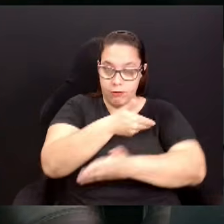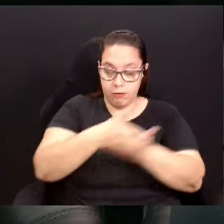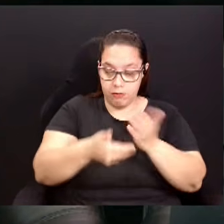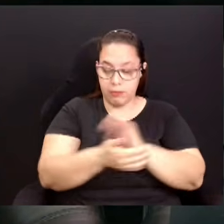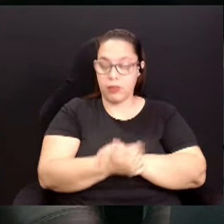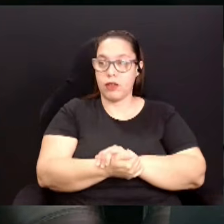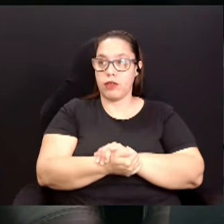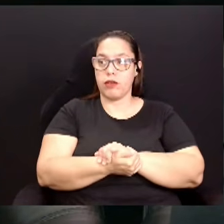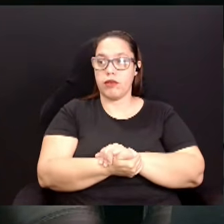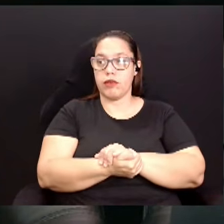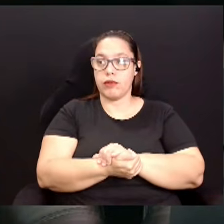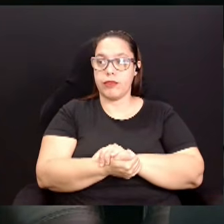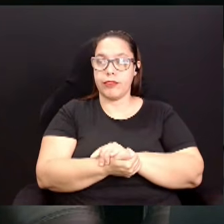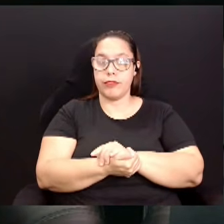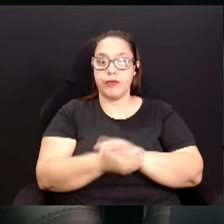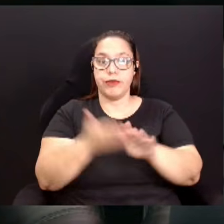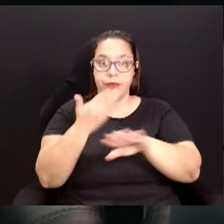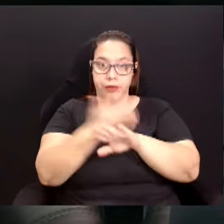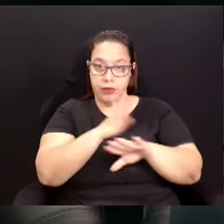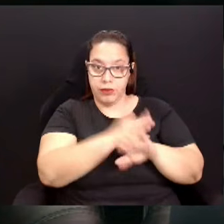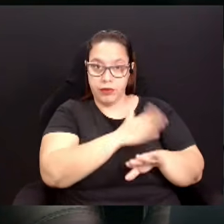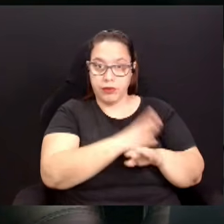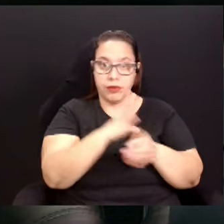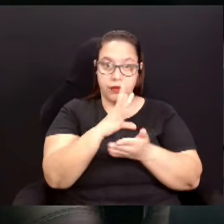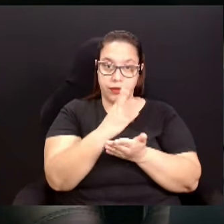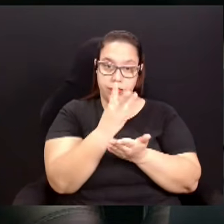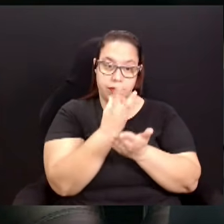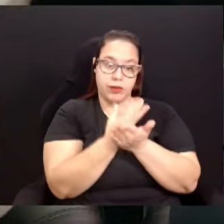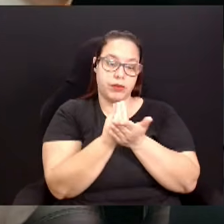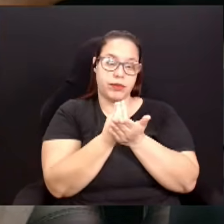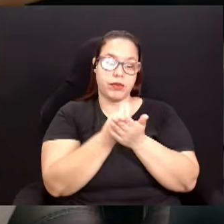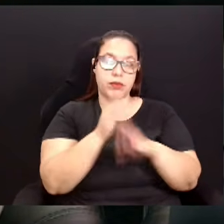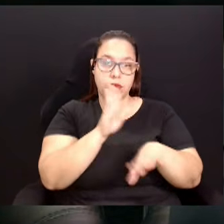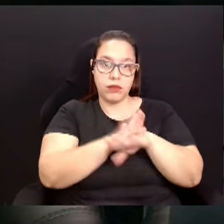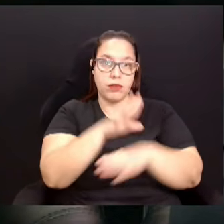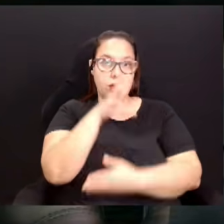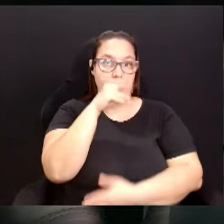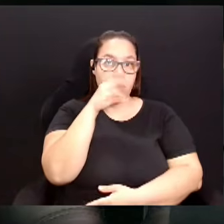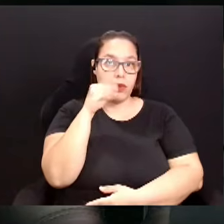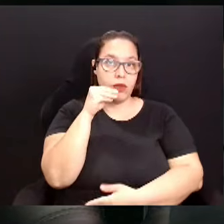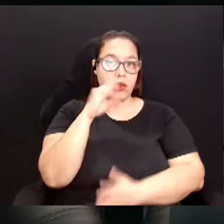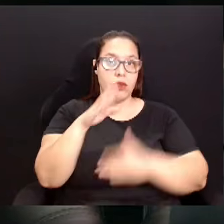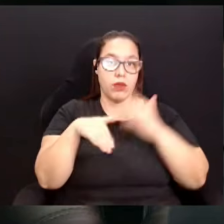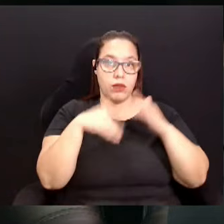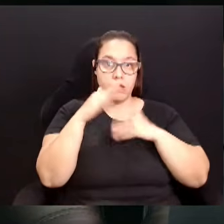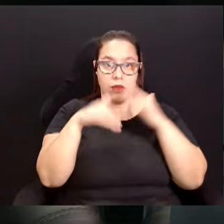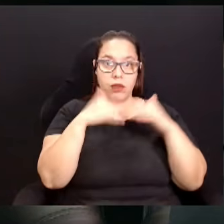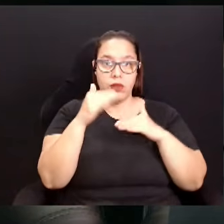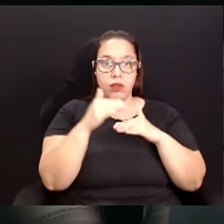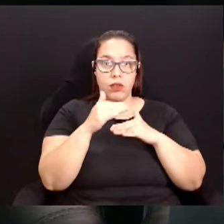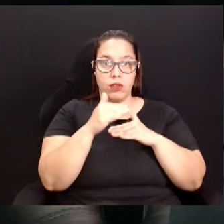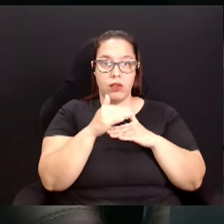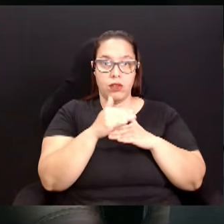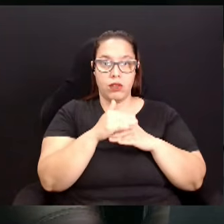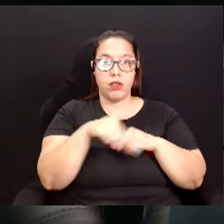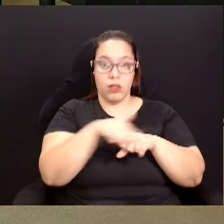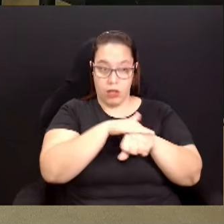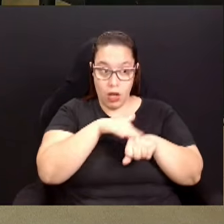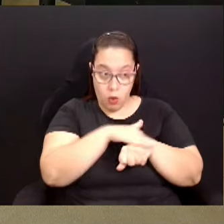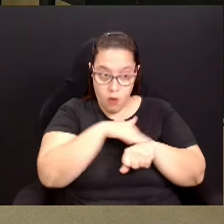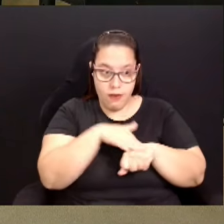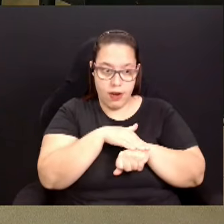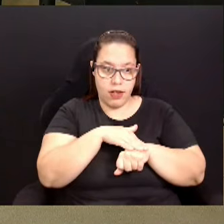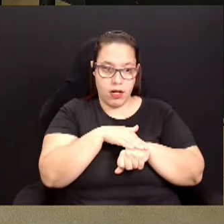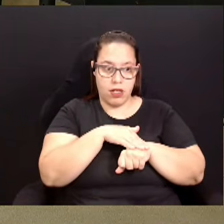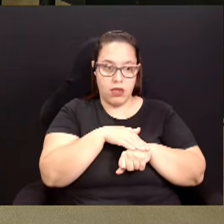que fazer treino de habilidade para ajudar o adolescente a desenvolver a conversa. Isso. Entende?